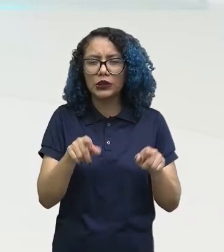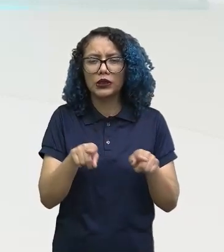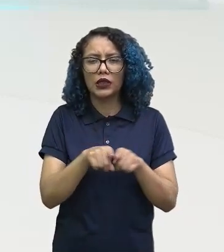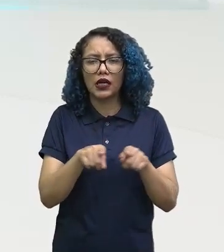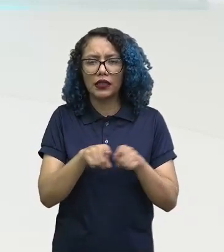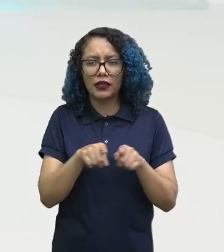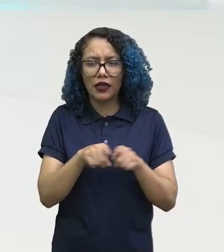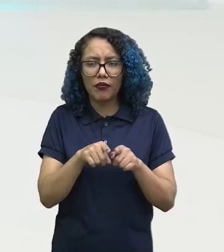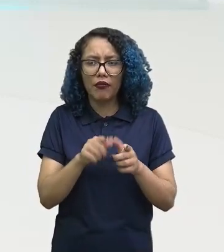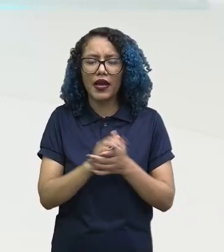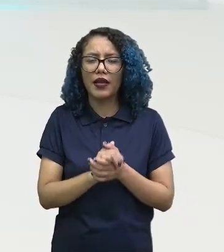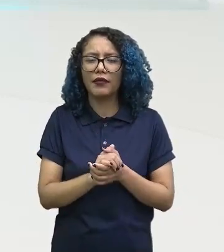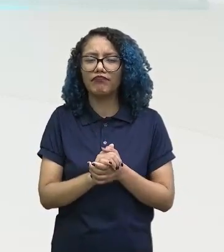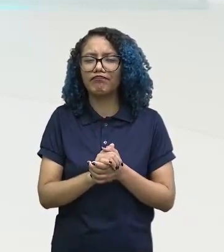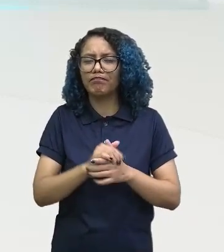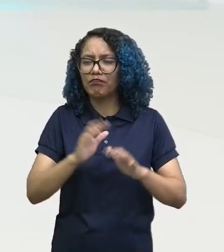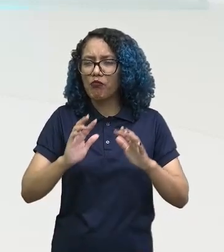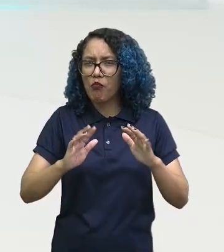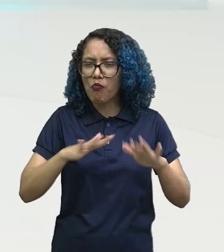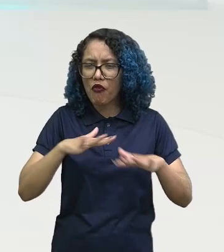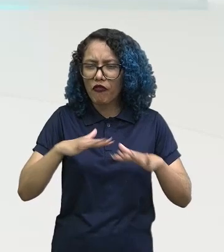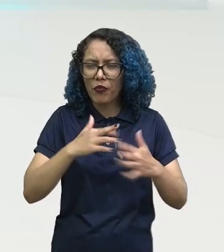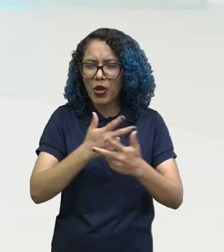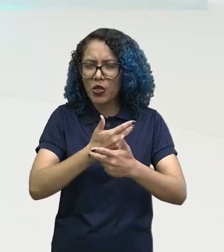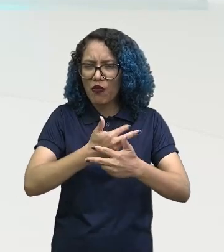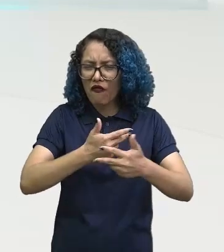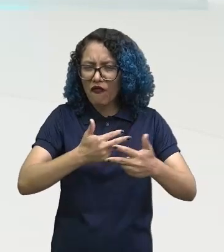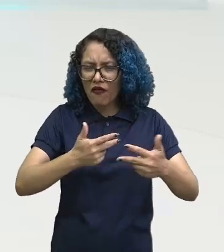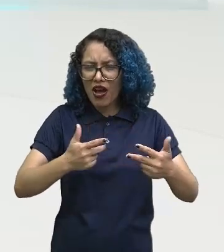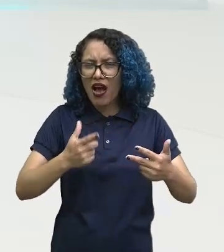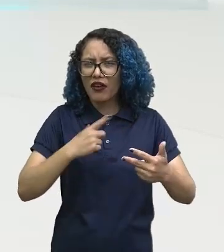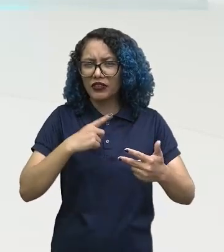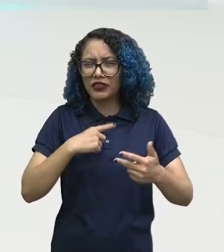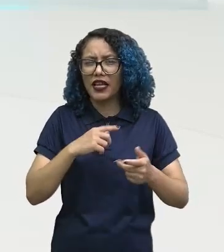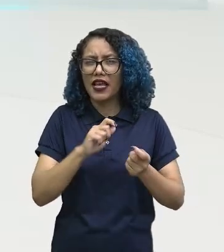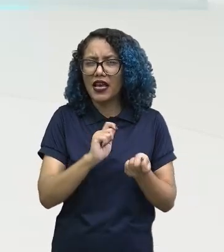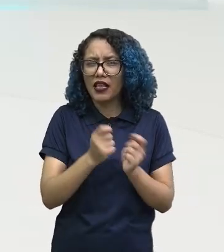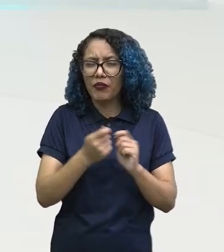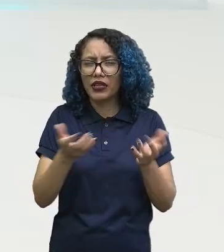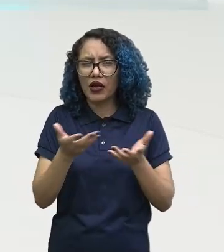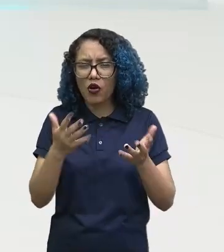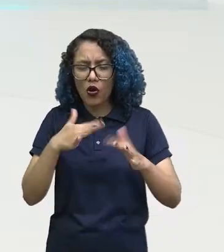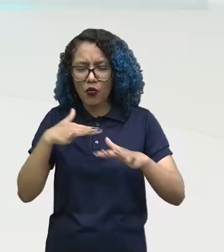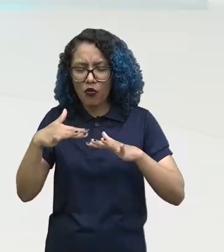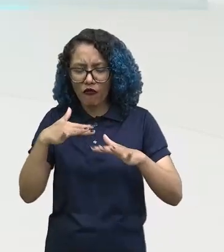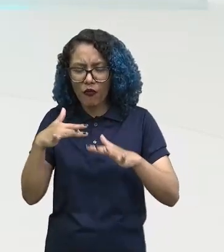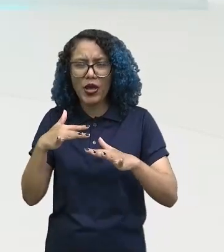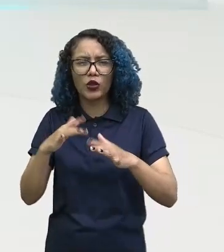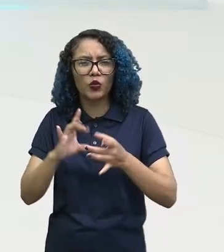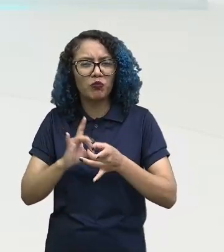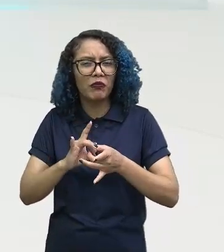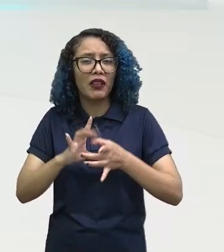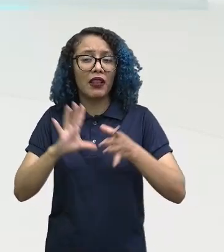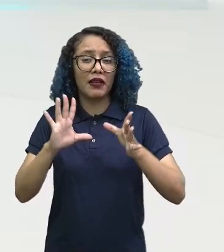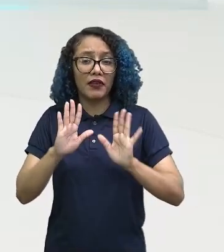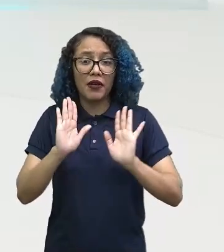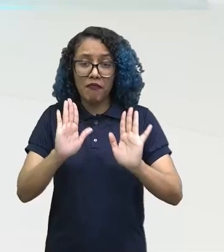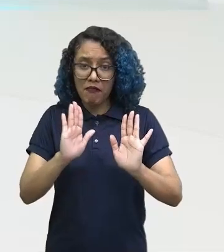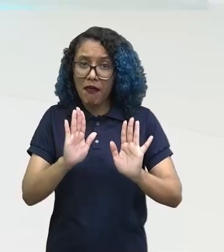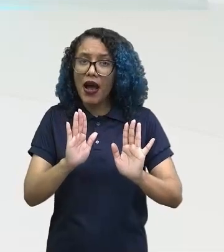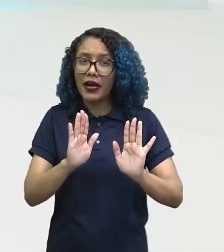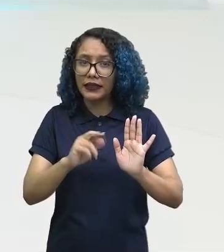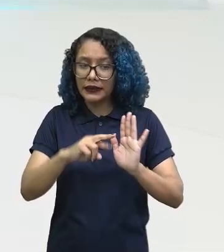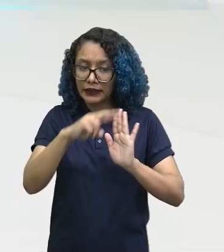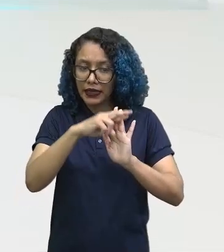contrações, torções, desencaixes, em movimentos mais livres, embora ainda respeitem uma